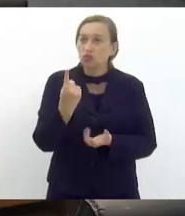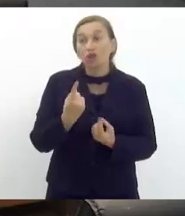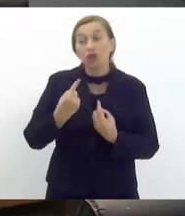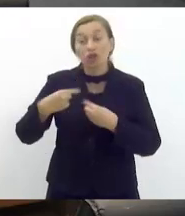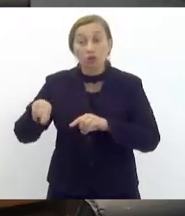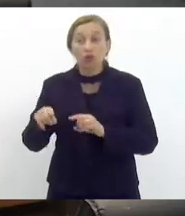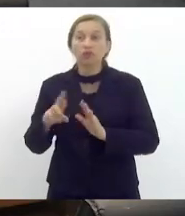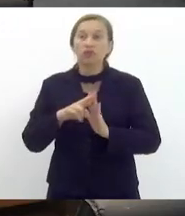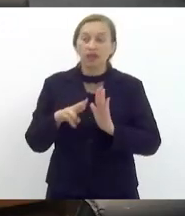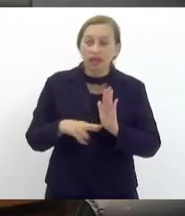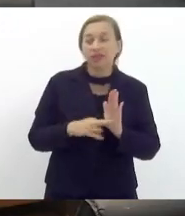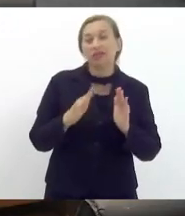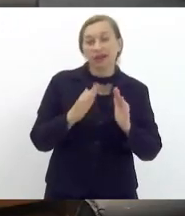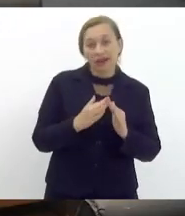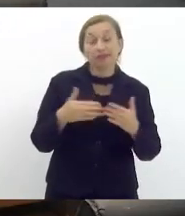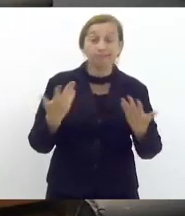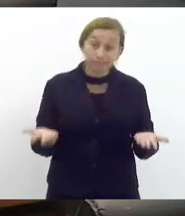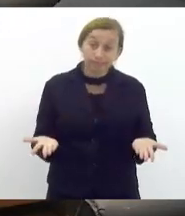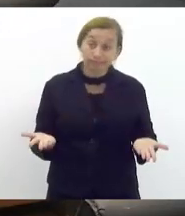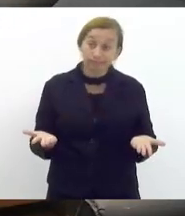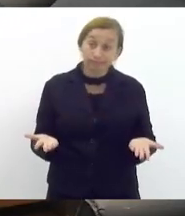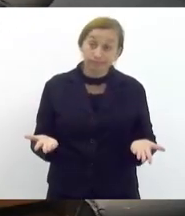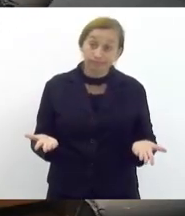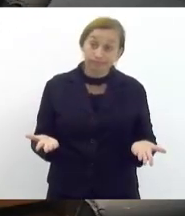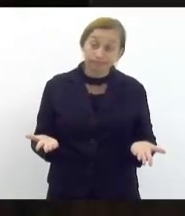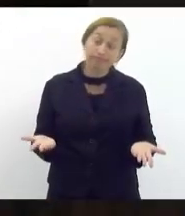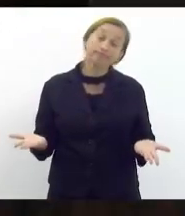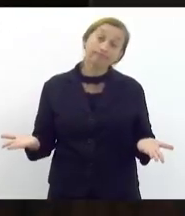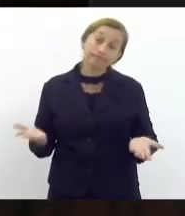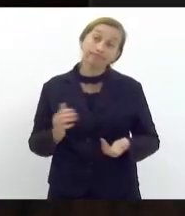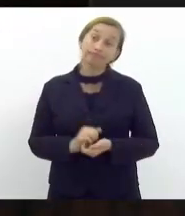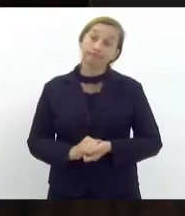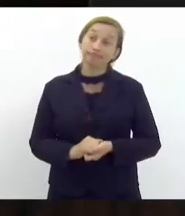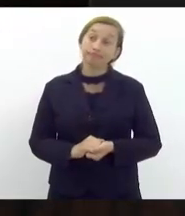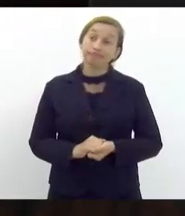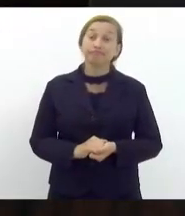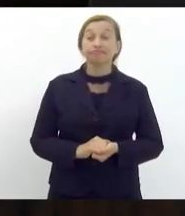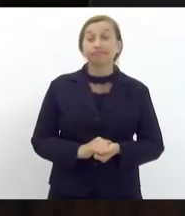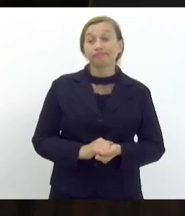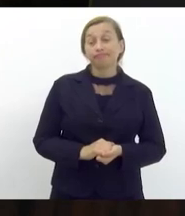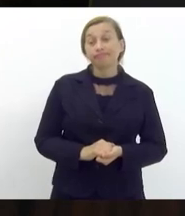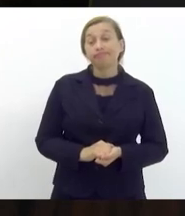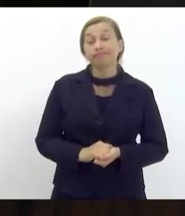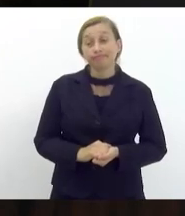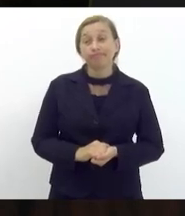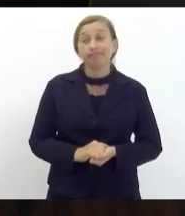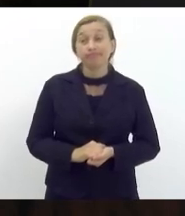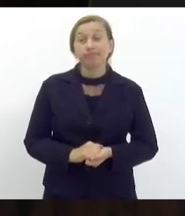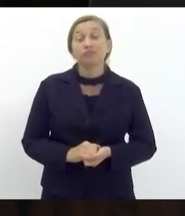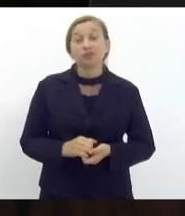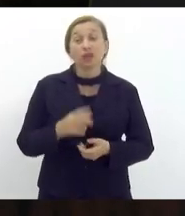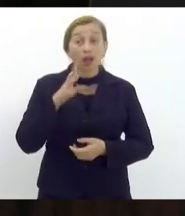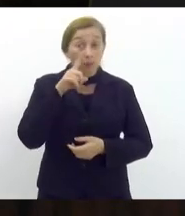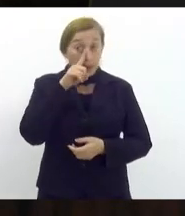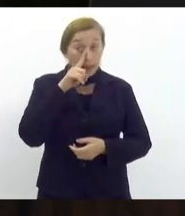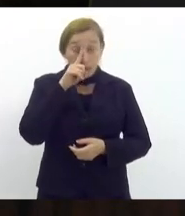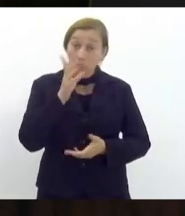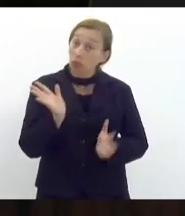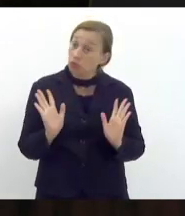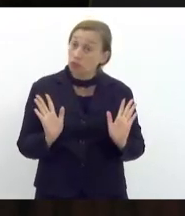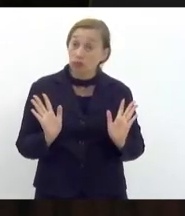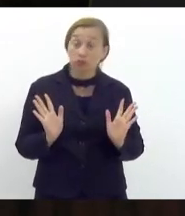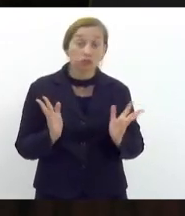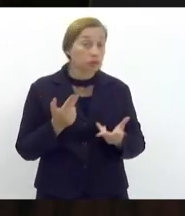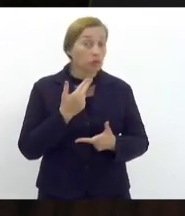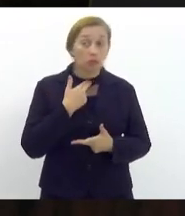o Regimento Interno a gente estaria abrindo um precedente e abrir precedente é algo muito perigoso nós não queremos